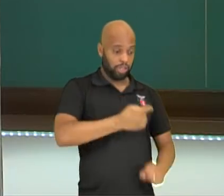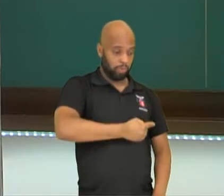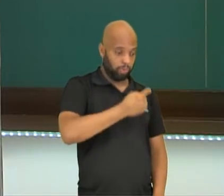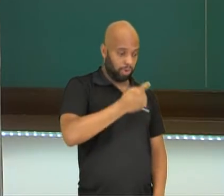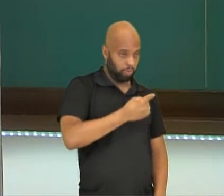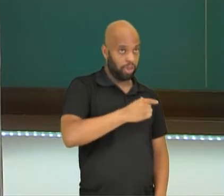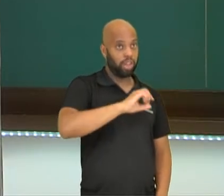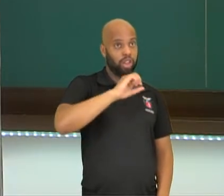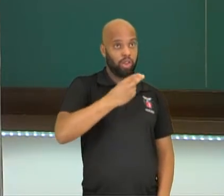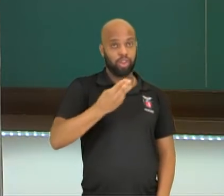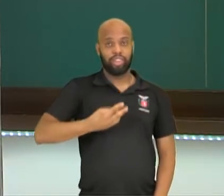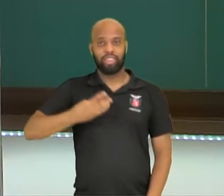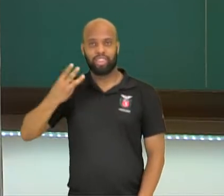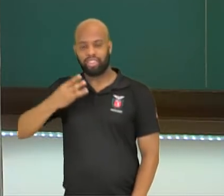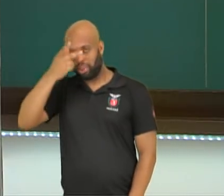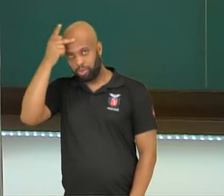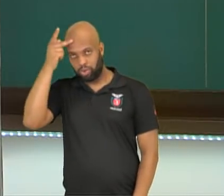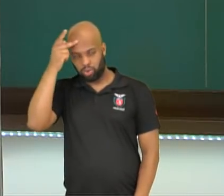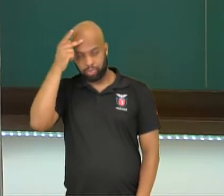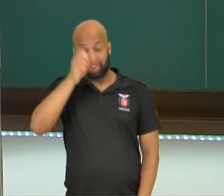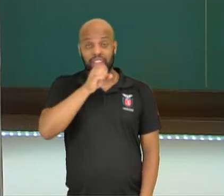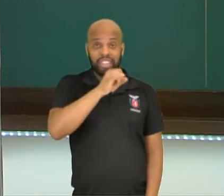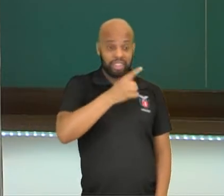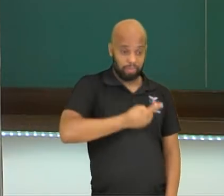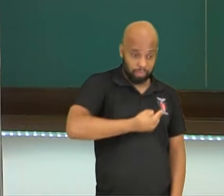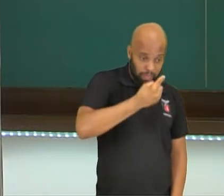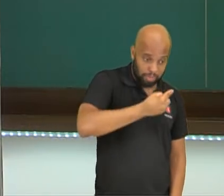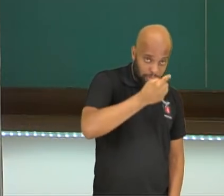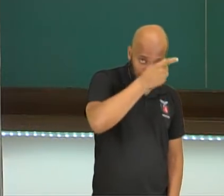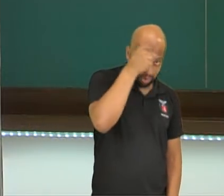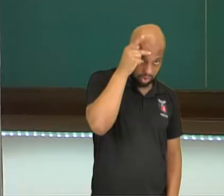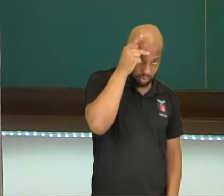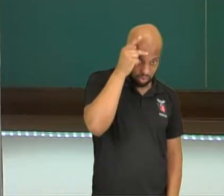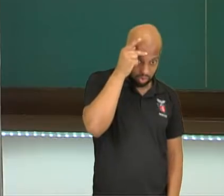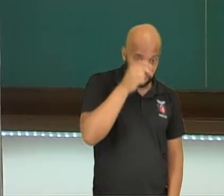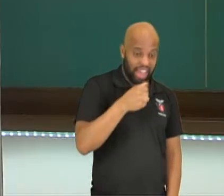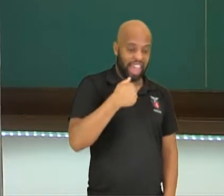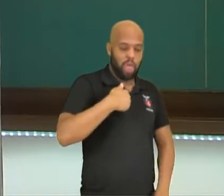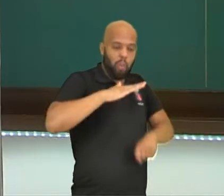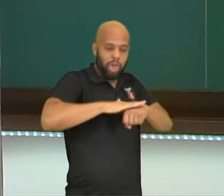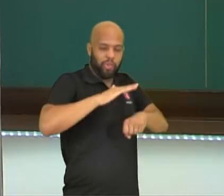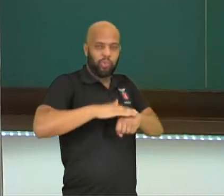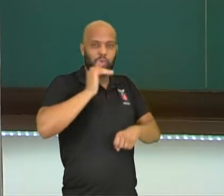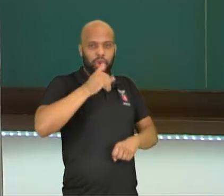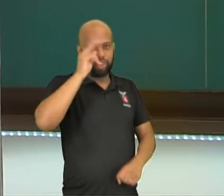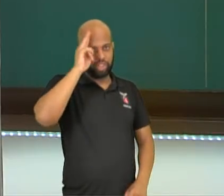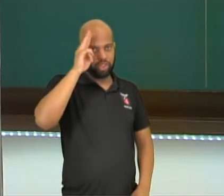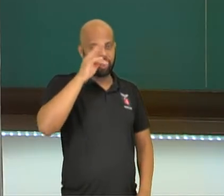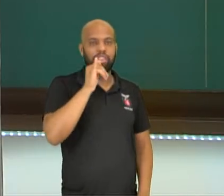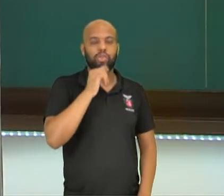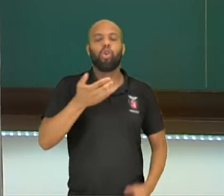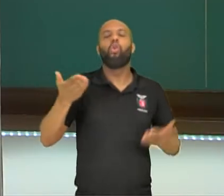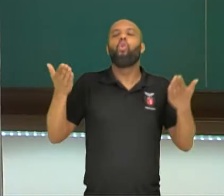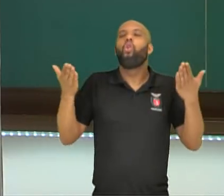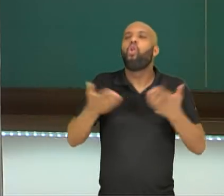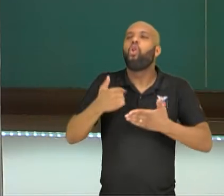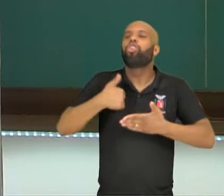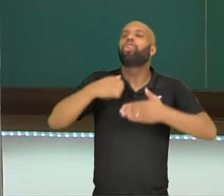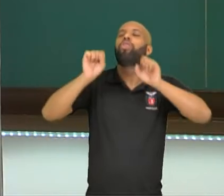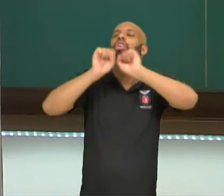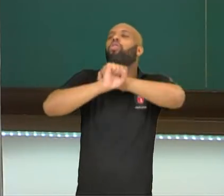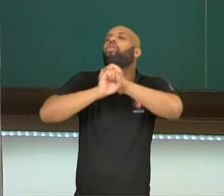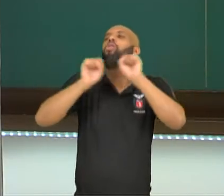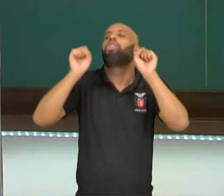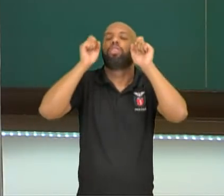texto. Por exemplo, hoje eu acordei, abri meus olhos,